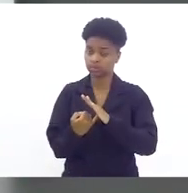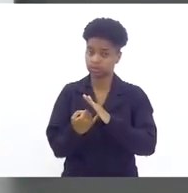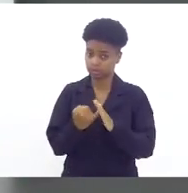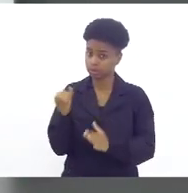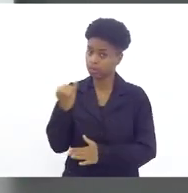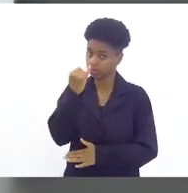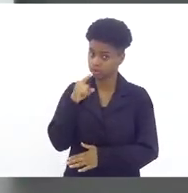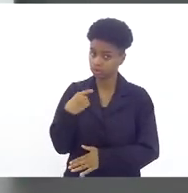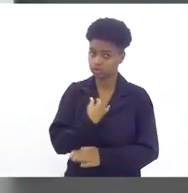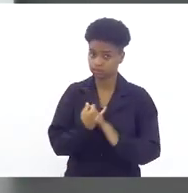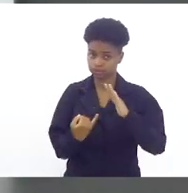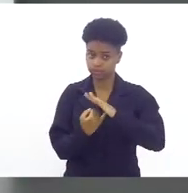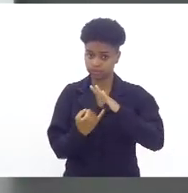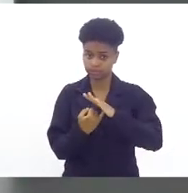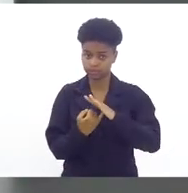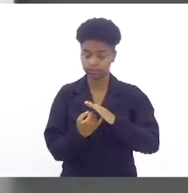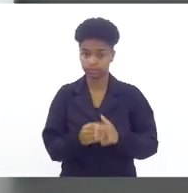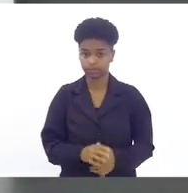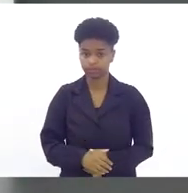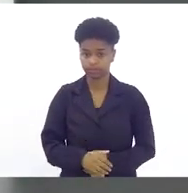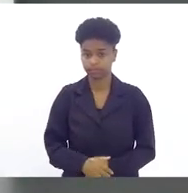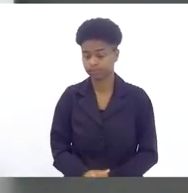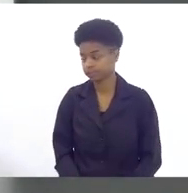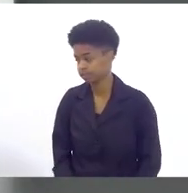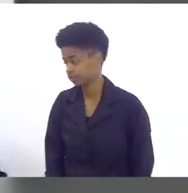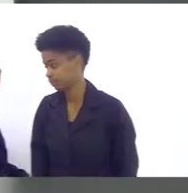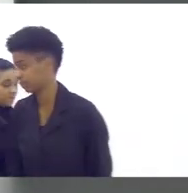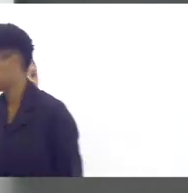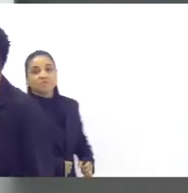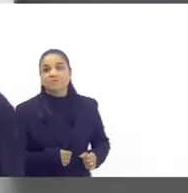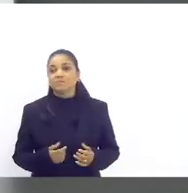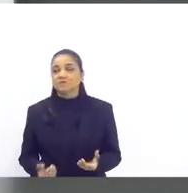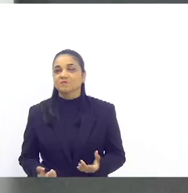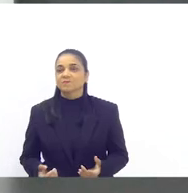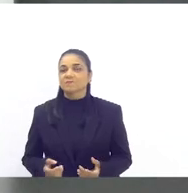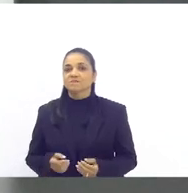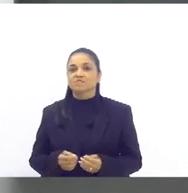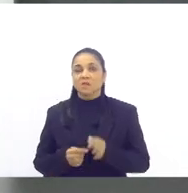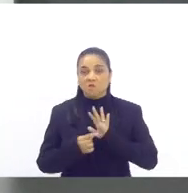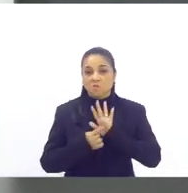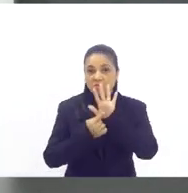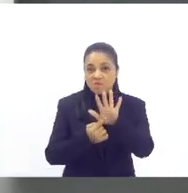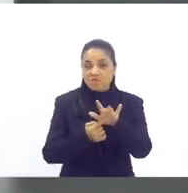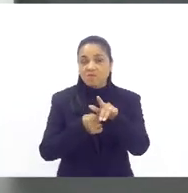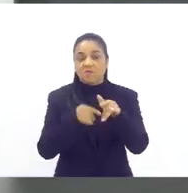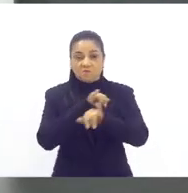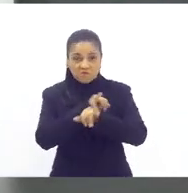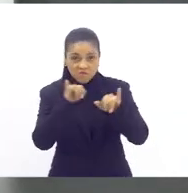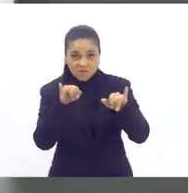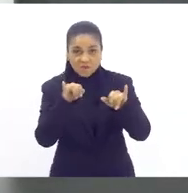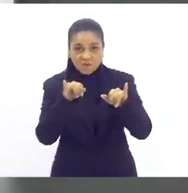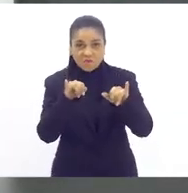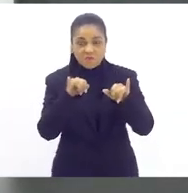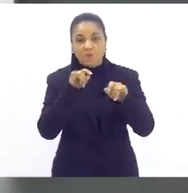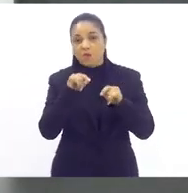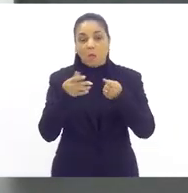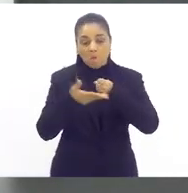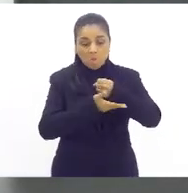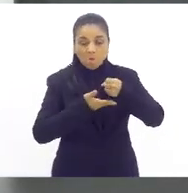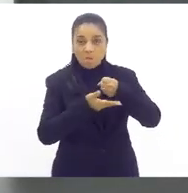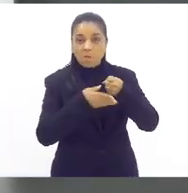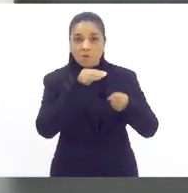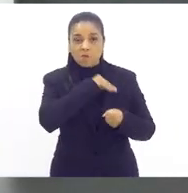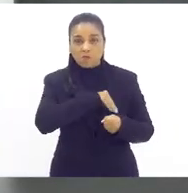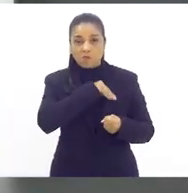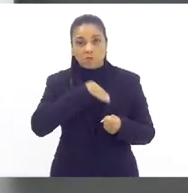outra coisa que nós temos que eu queria falar que é sobre o piso Nacional